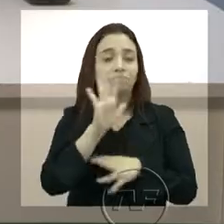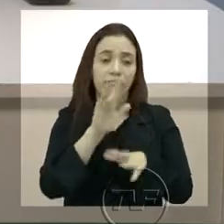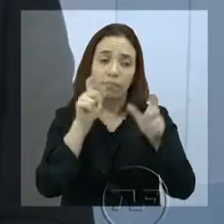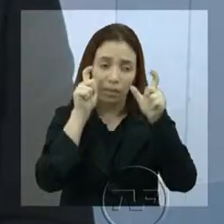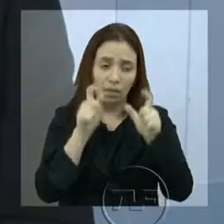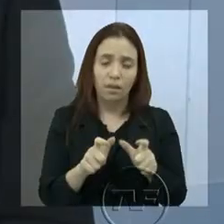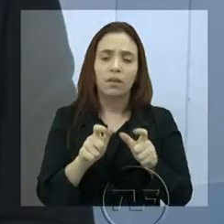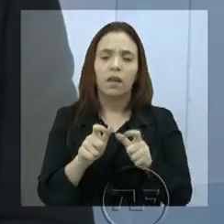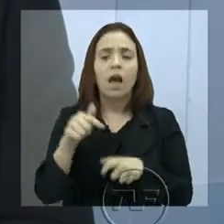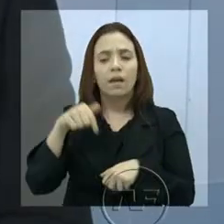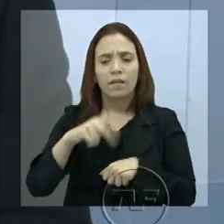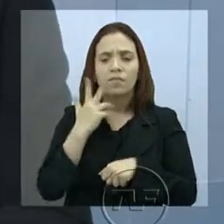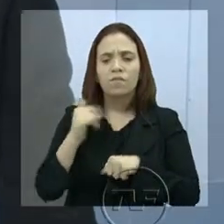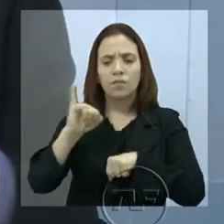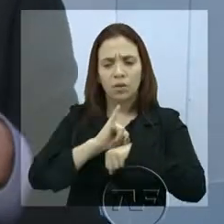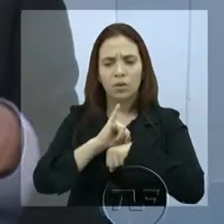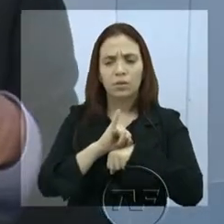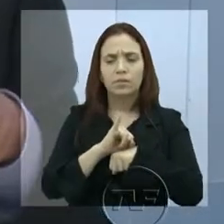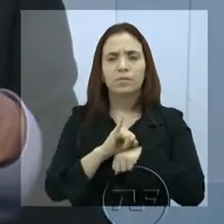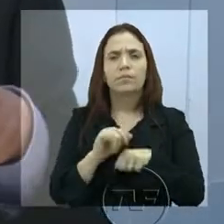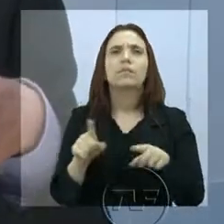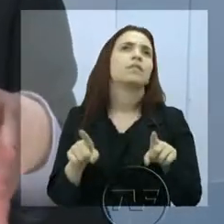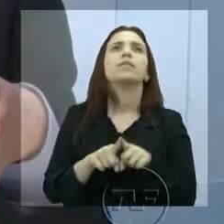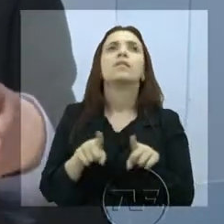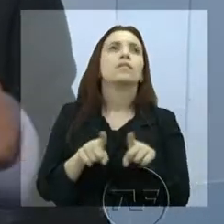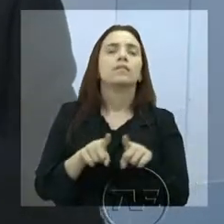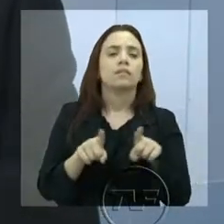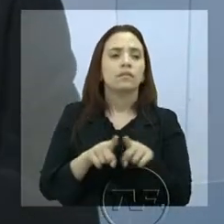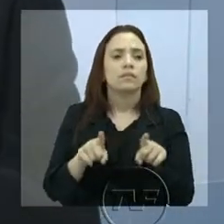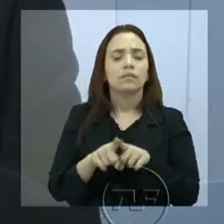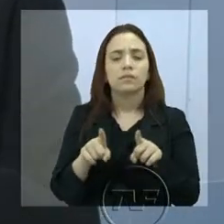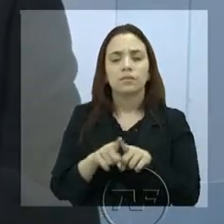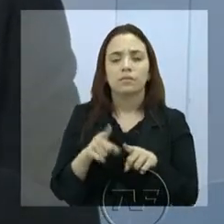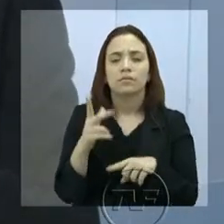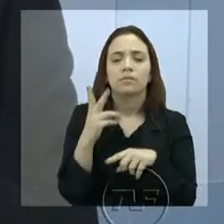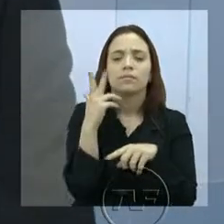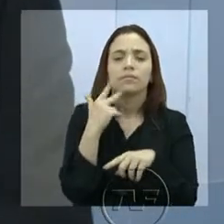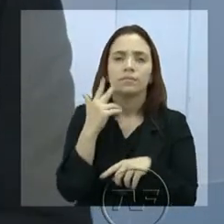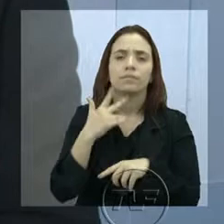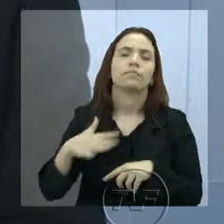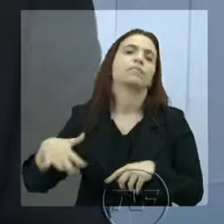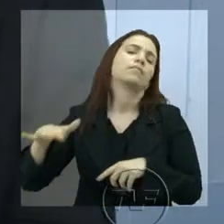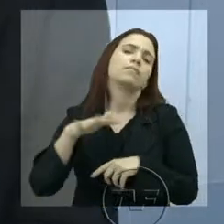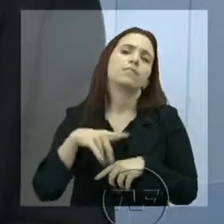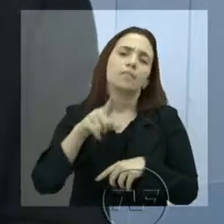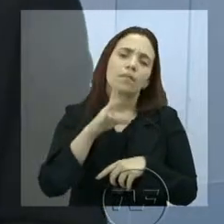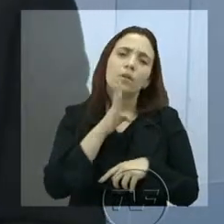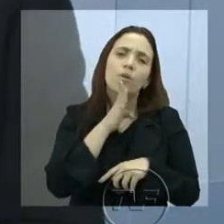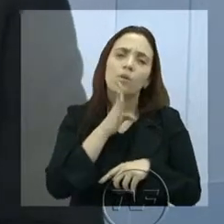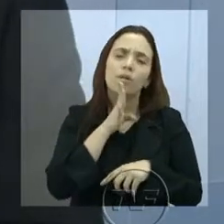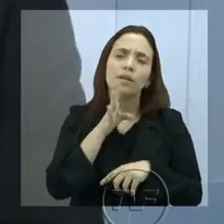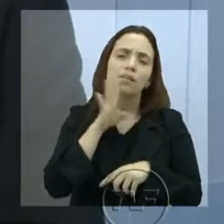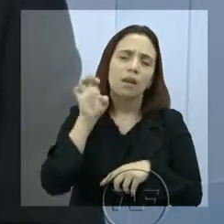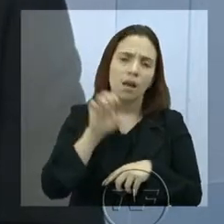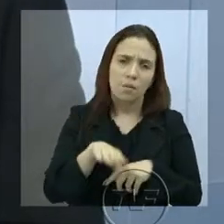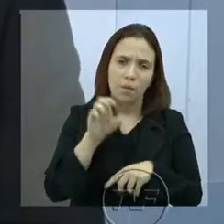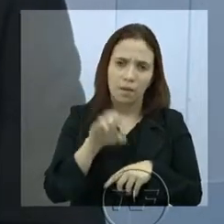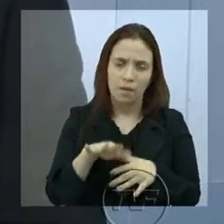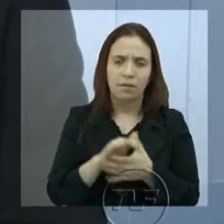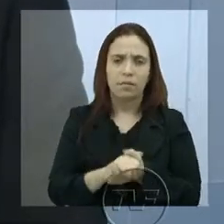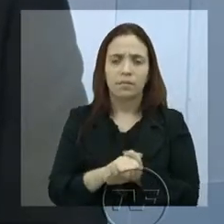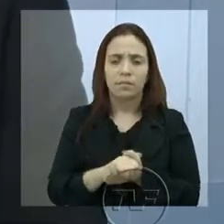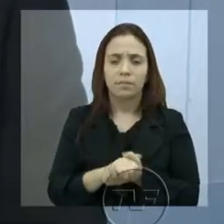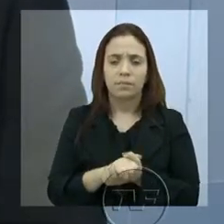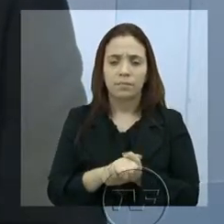interessante, não só em Fortaleza, mas quando você pega a grande Fortaleza, por exemplo, o Paulo que conhece muito bem a realidade de Caucaia,